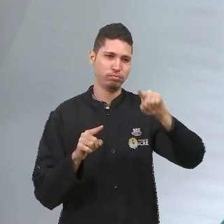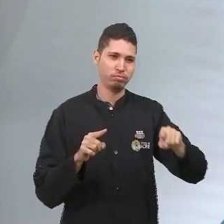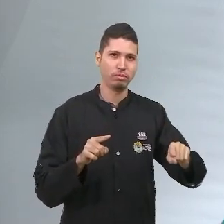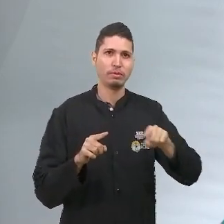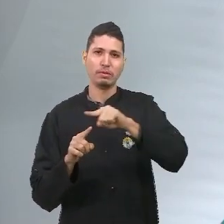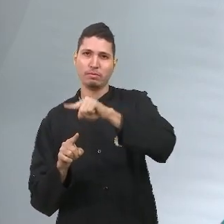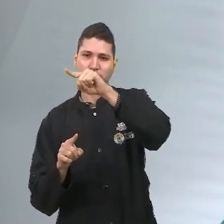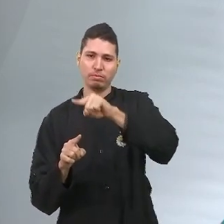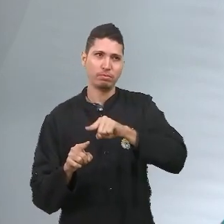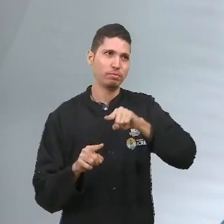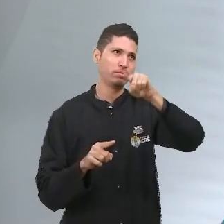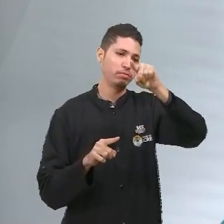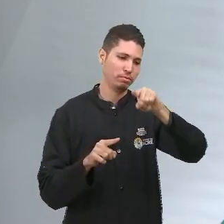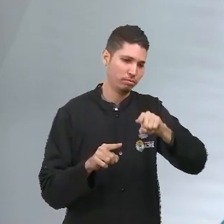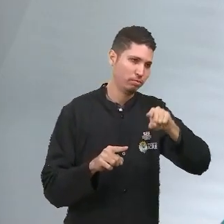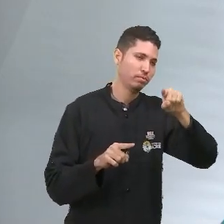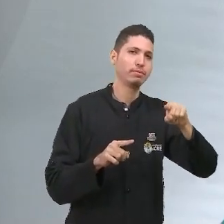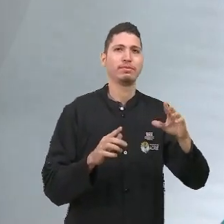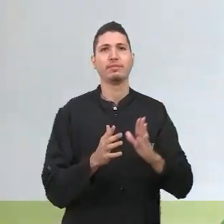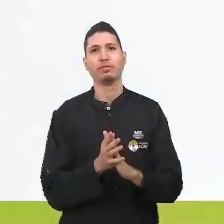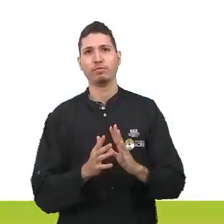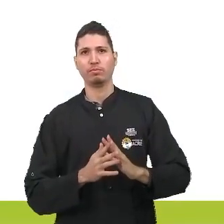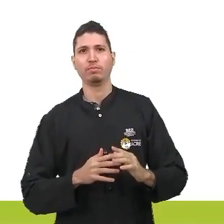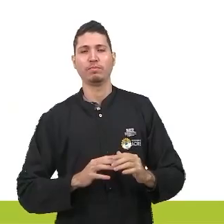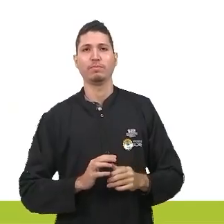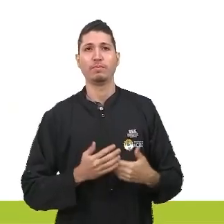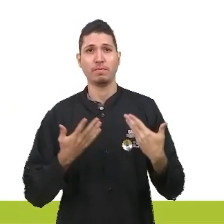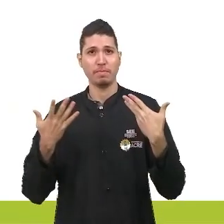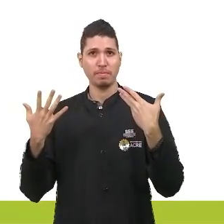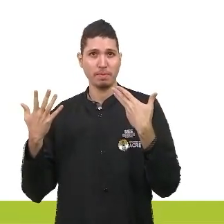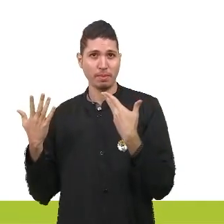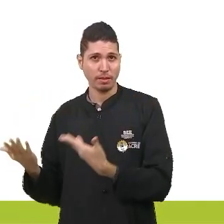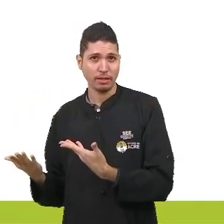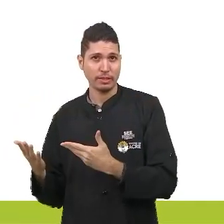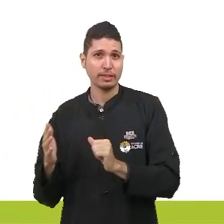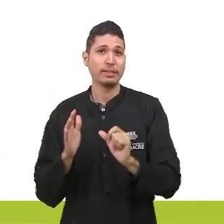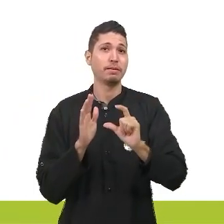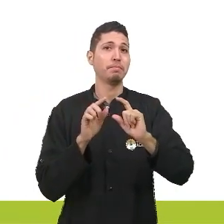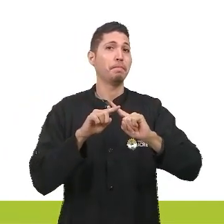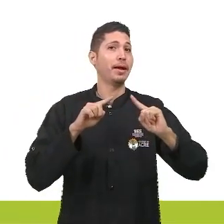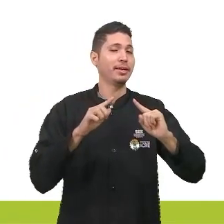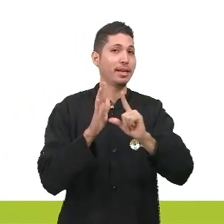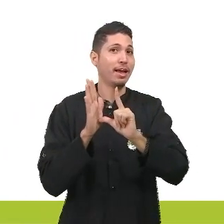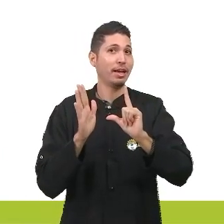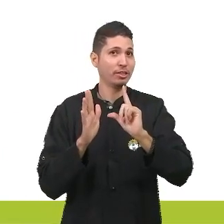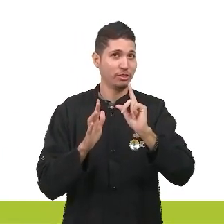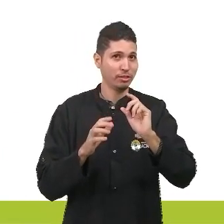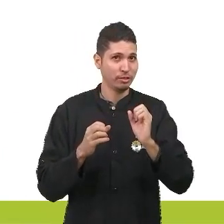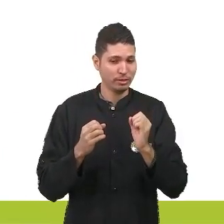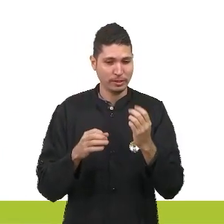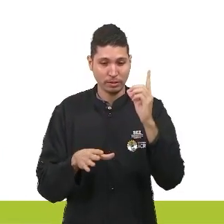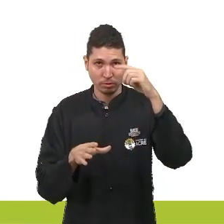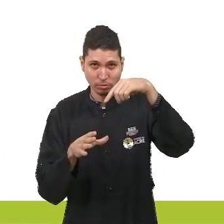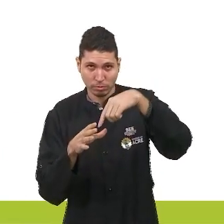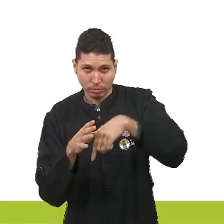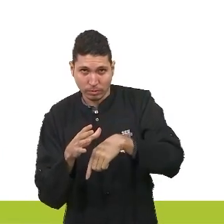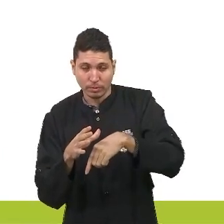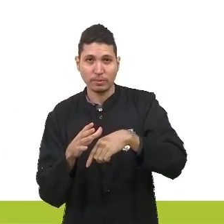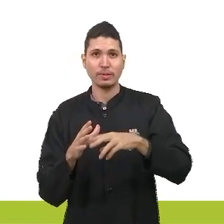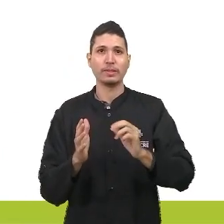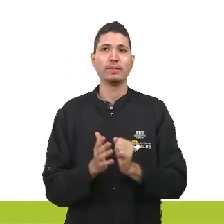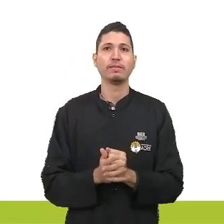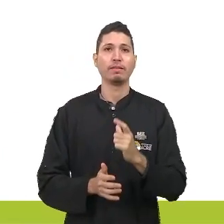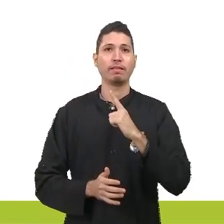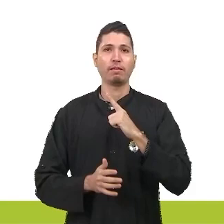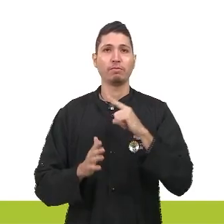Então, vamos para a aula de hoje. Antes de falar a respeito da demografia do Brasil, tem aqui uma